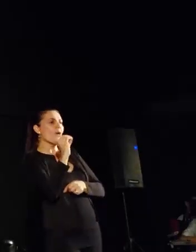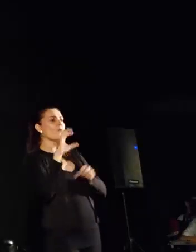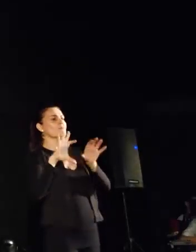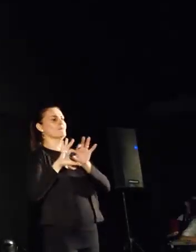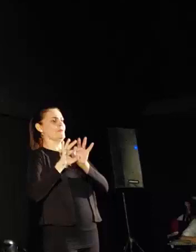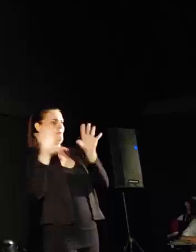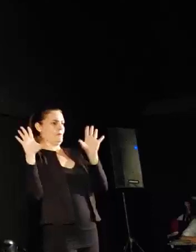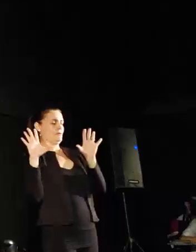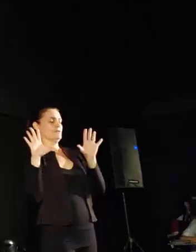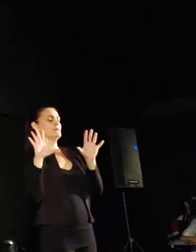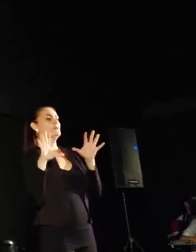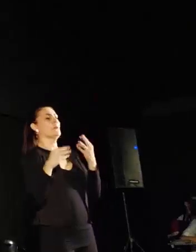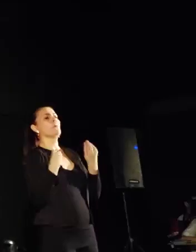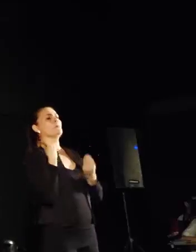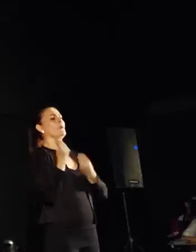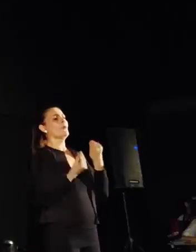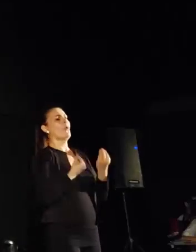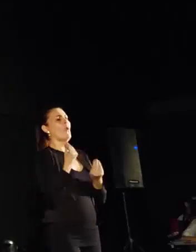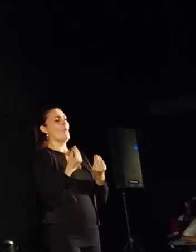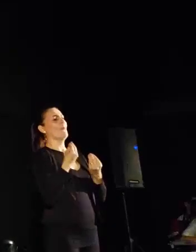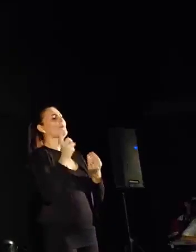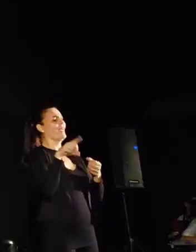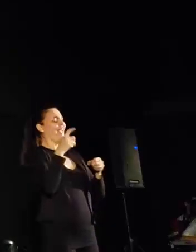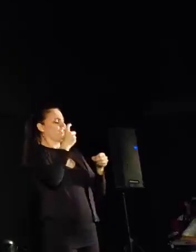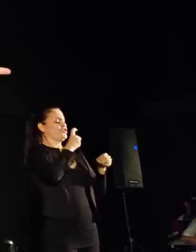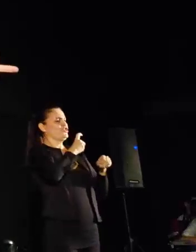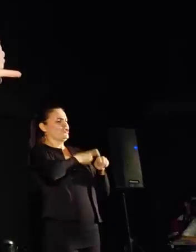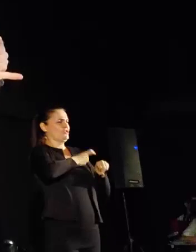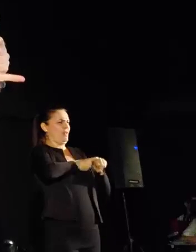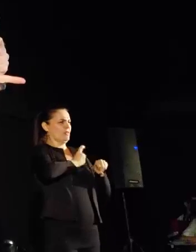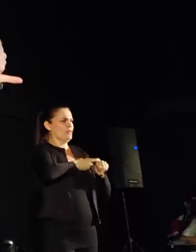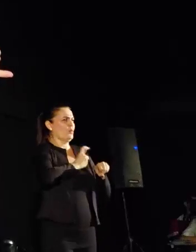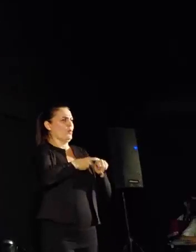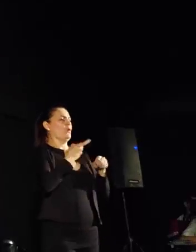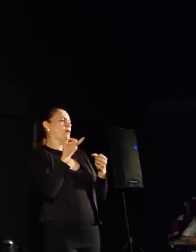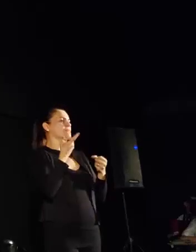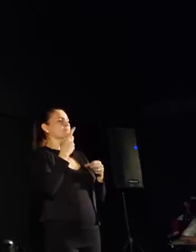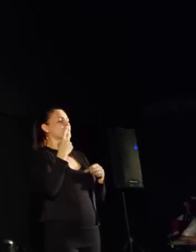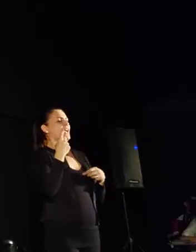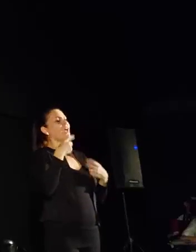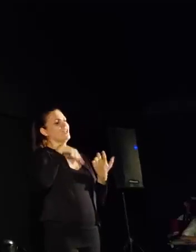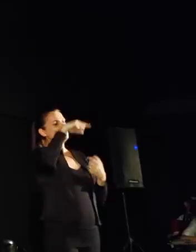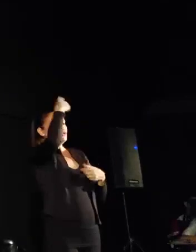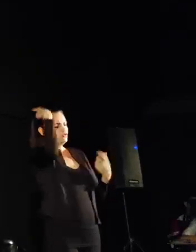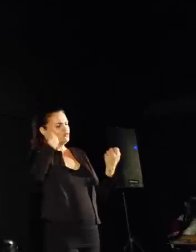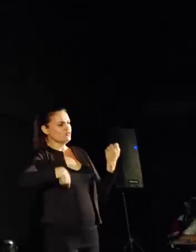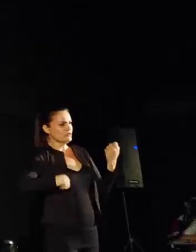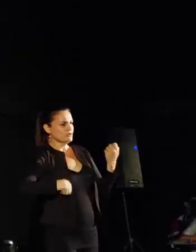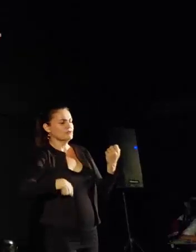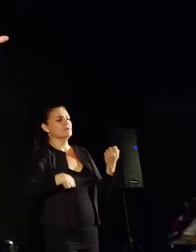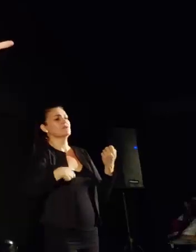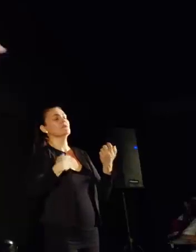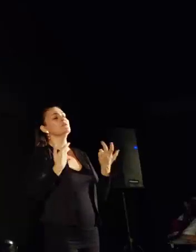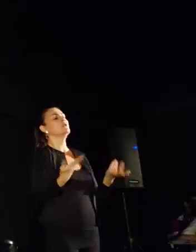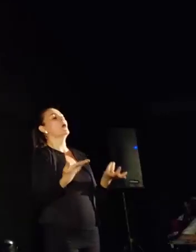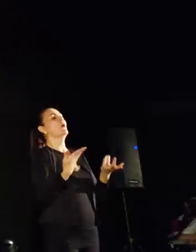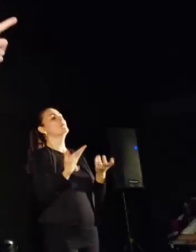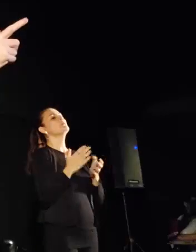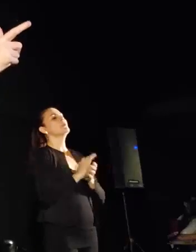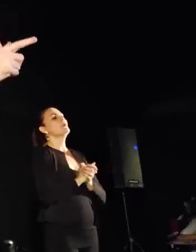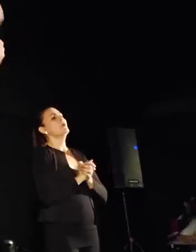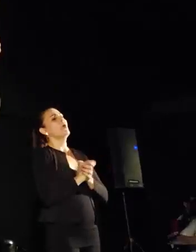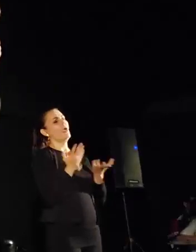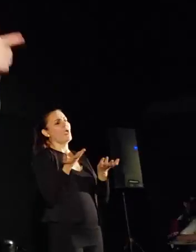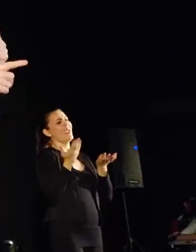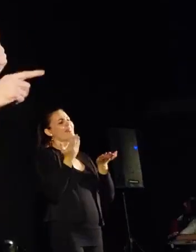ditadura chilena, que é o que estão tentando implementar hoje em dia, né? É porque, em última instância, desde o início, o que eles